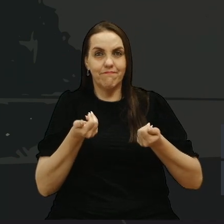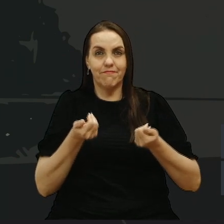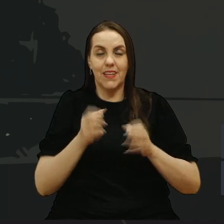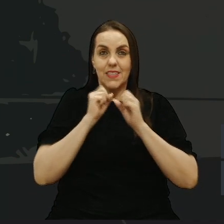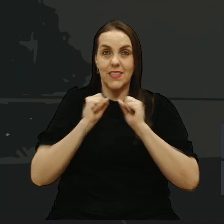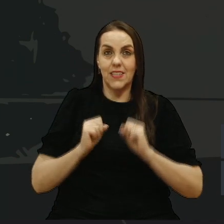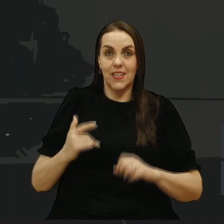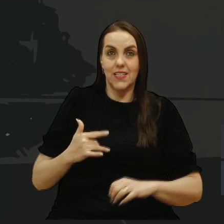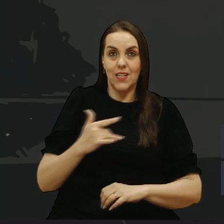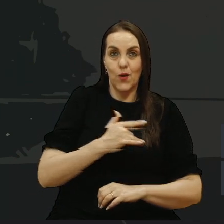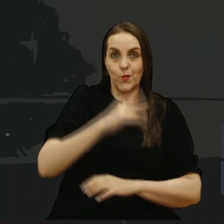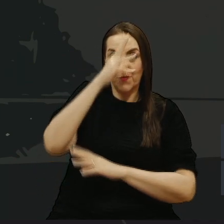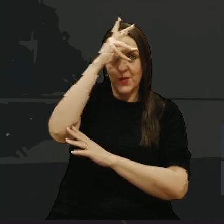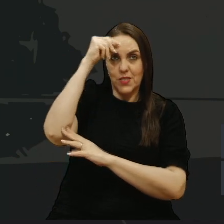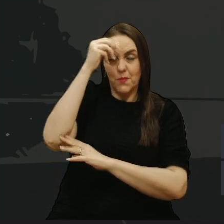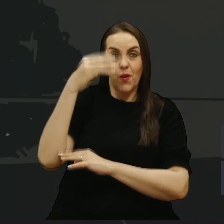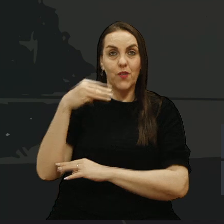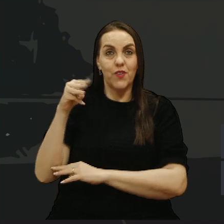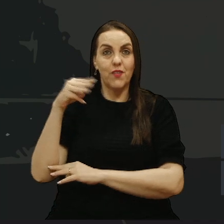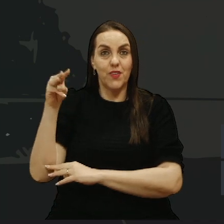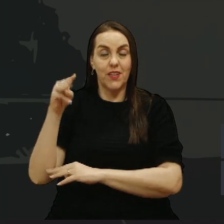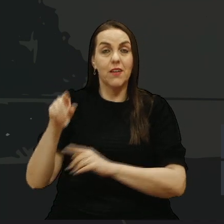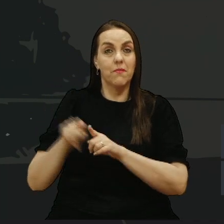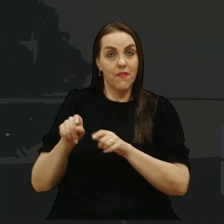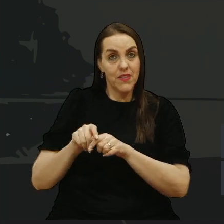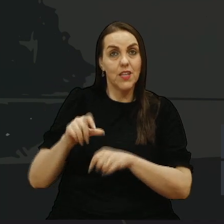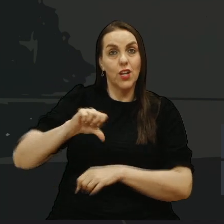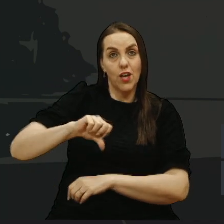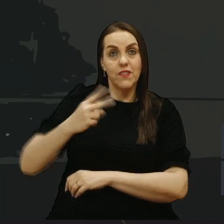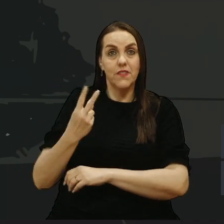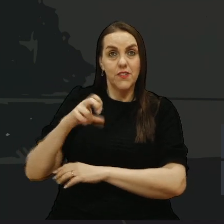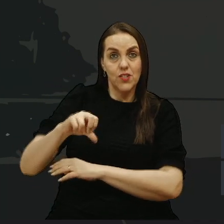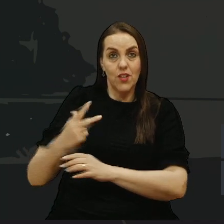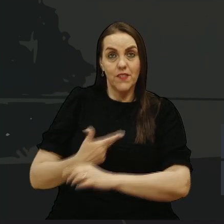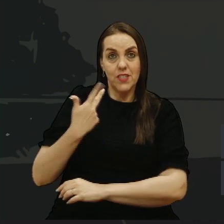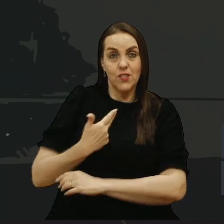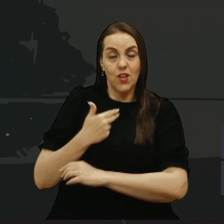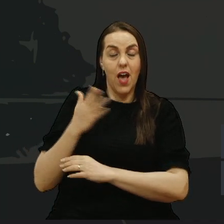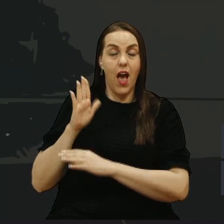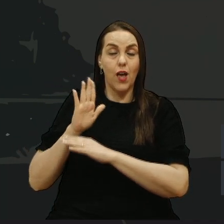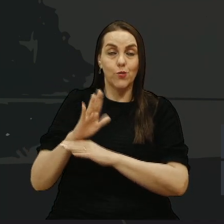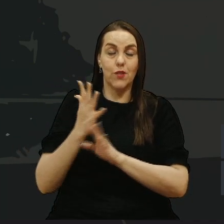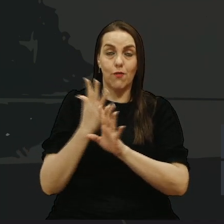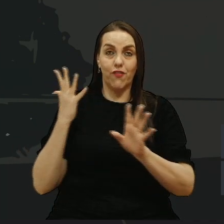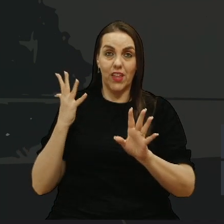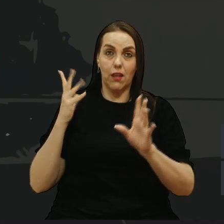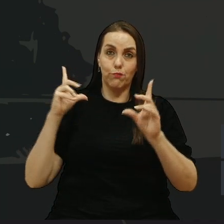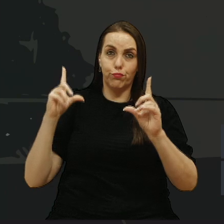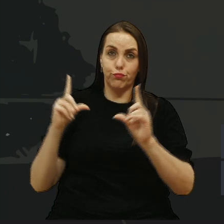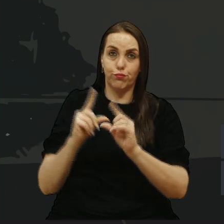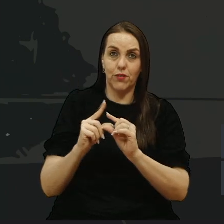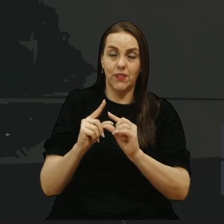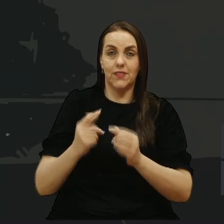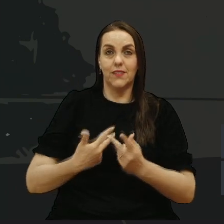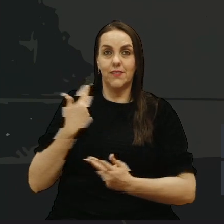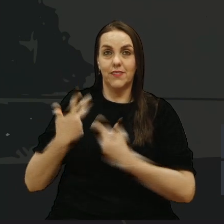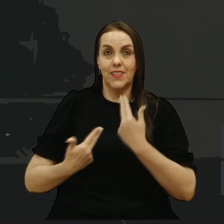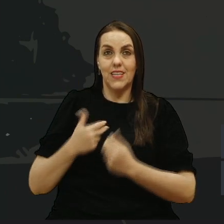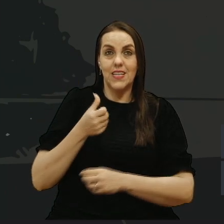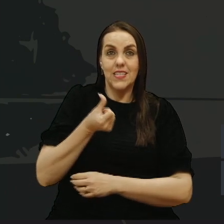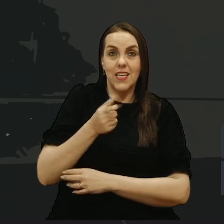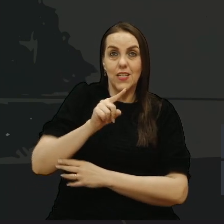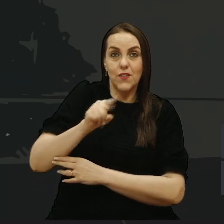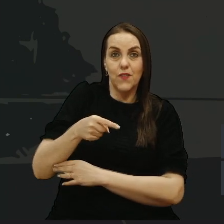Saúde Municipal Virvi Ramos para a realização de 929, ajudando a reduzir fila dos procedimentos. 6,8 mil